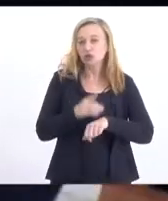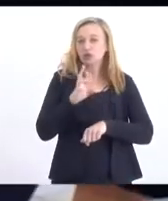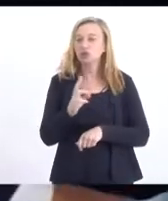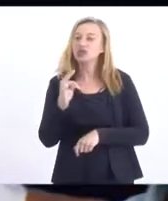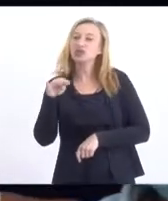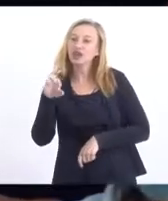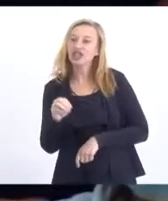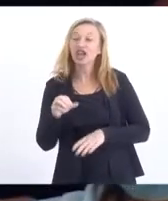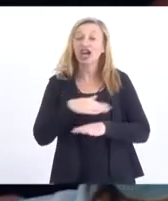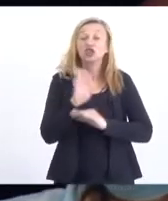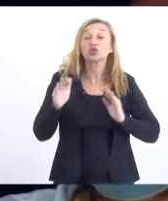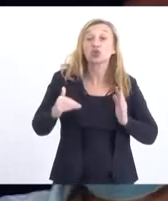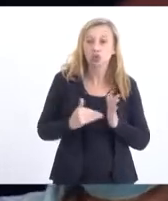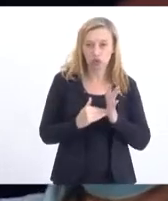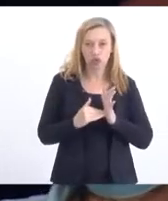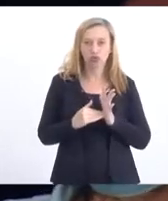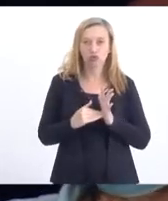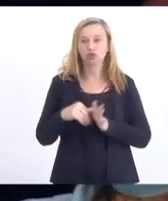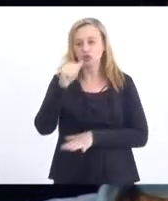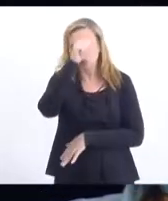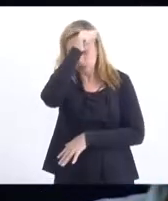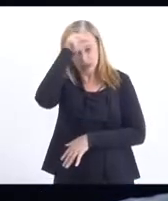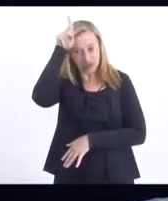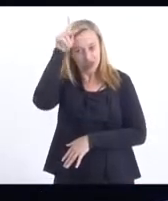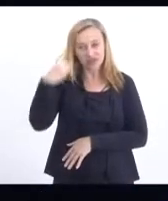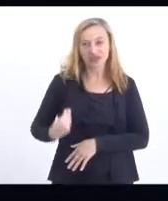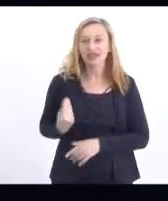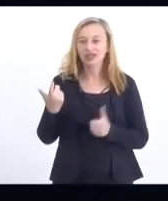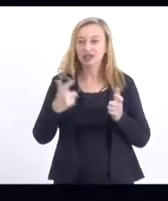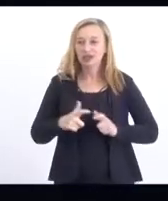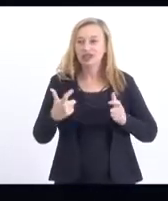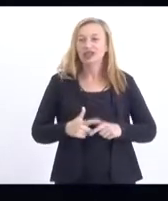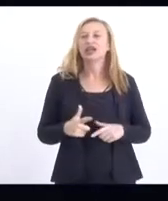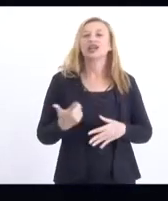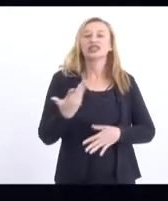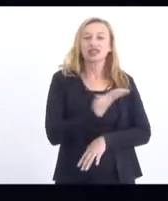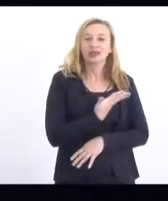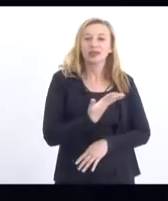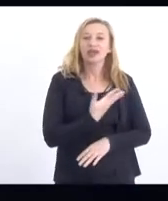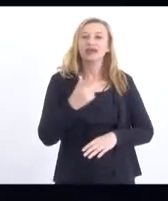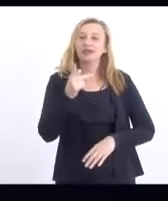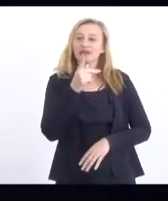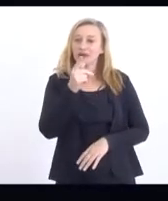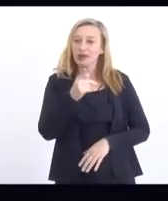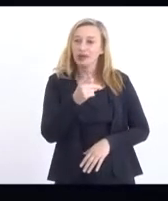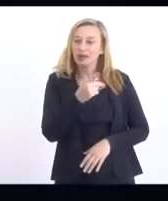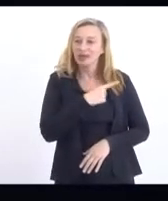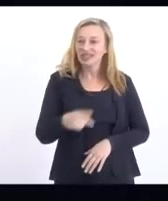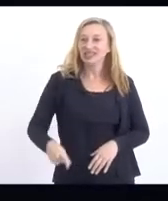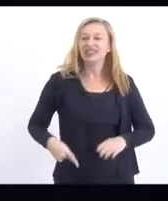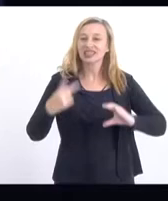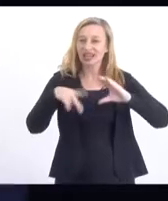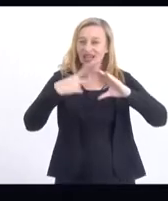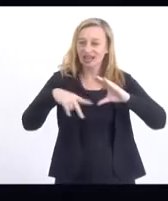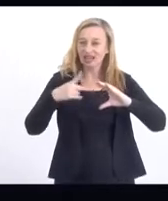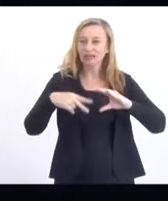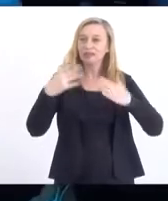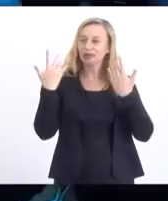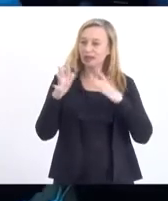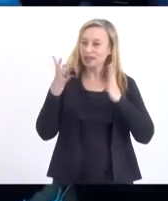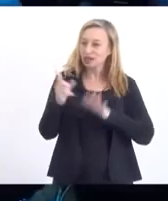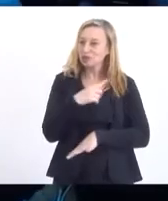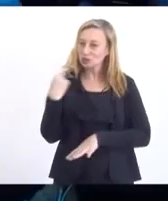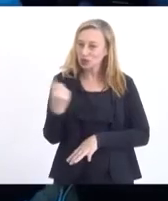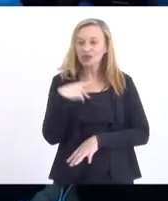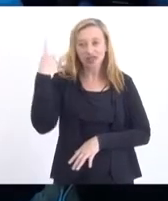cumprimentar a todos os prefeitos que aqui estão, nosso querido presidente da Câmara, Joel Enfermeiro. Quero cumprimentar os vereadores da nossa cidade, que têm